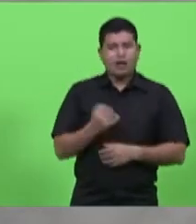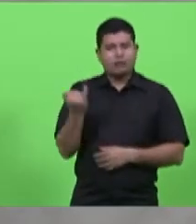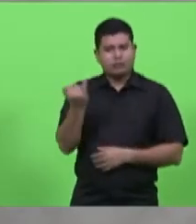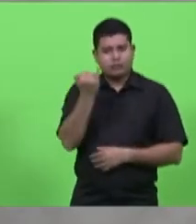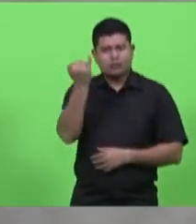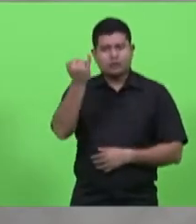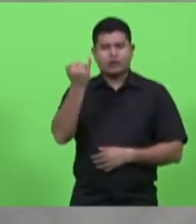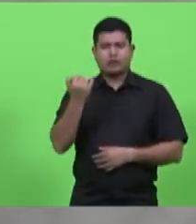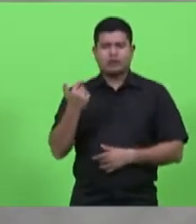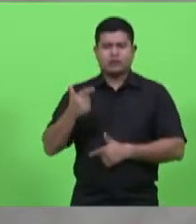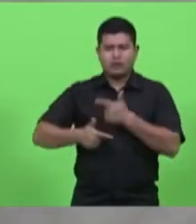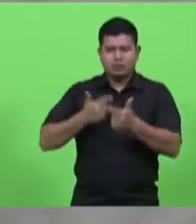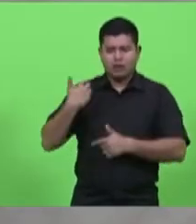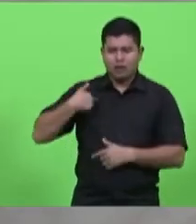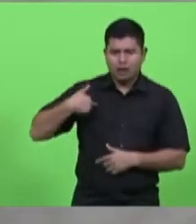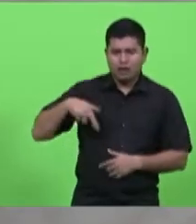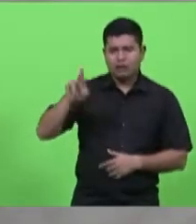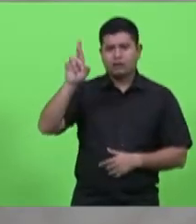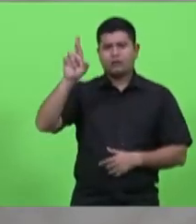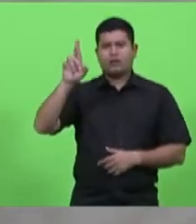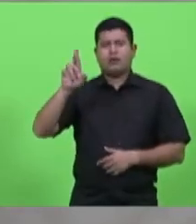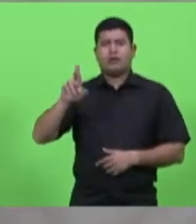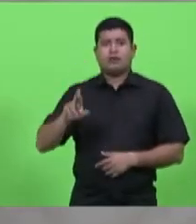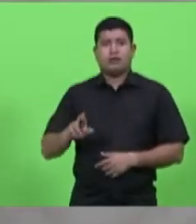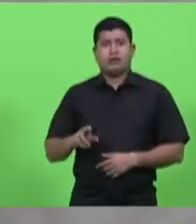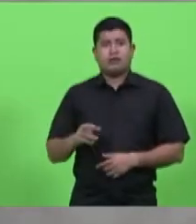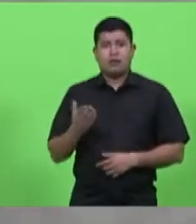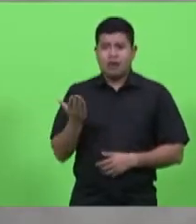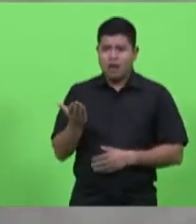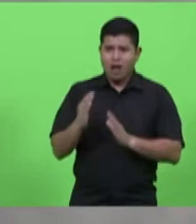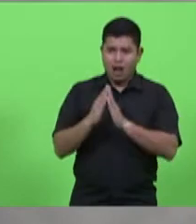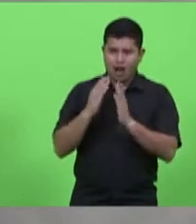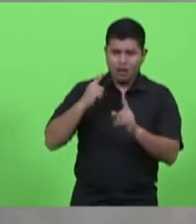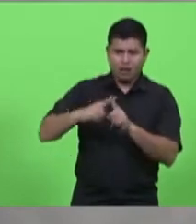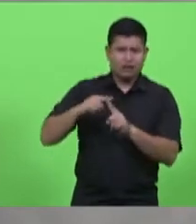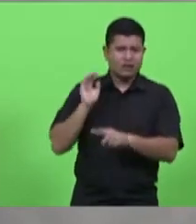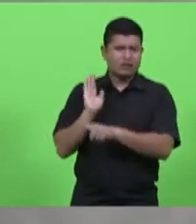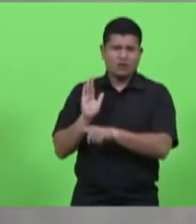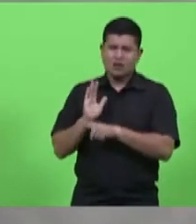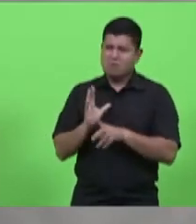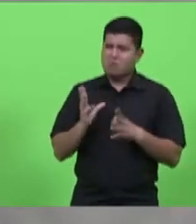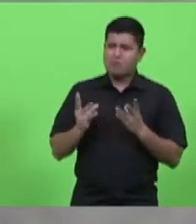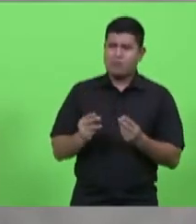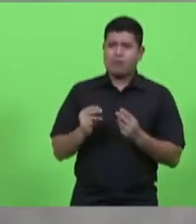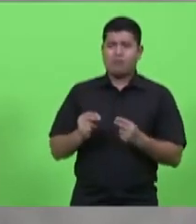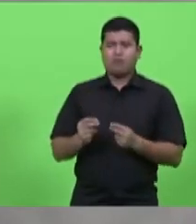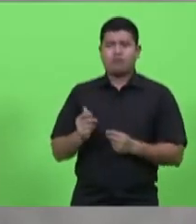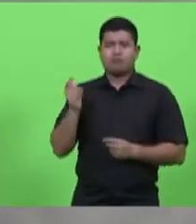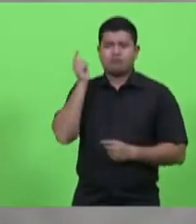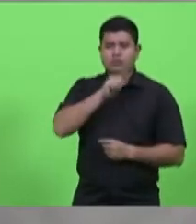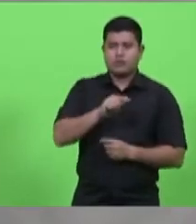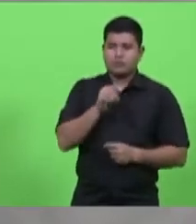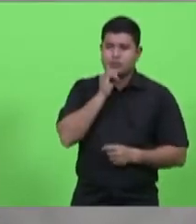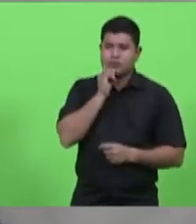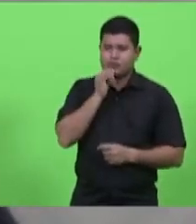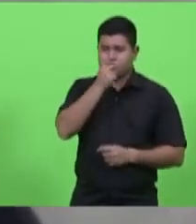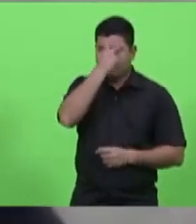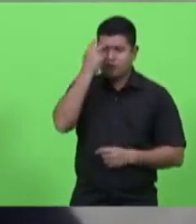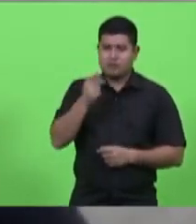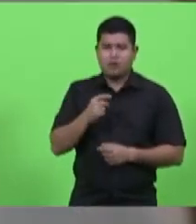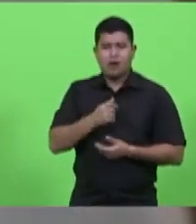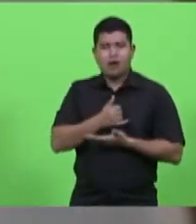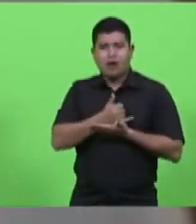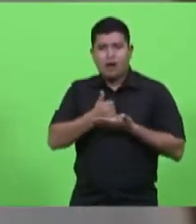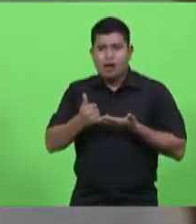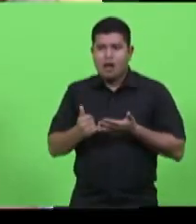da importância, a igreja ela tem ajudado o Estado em muito, em recuperação de viciados, toxicodependentes,